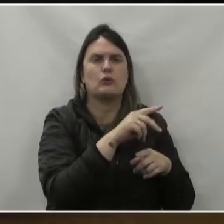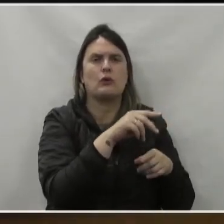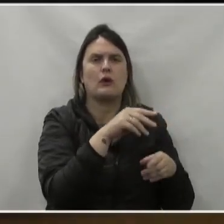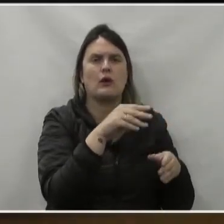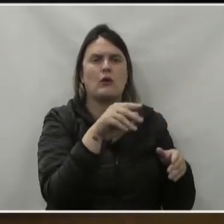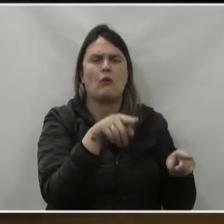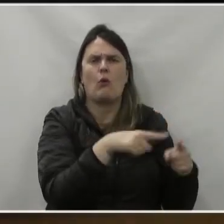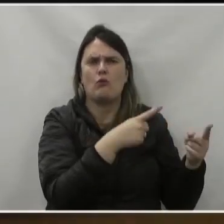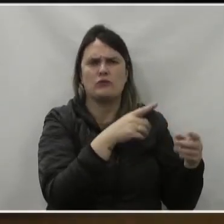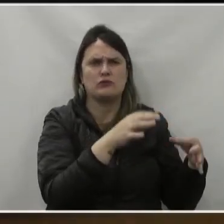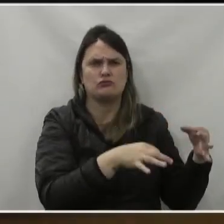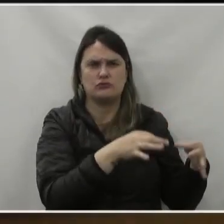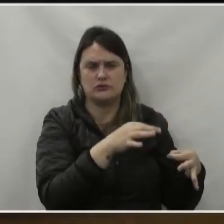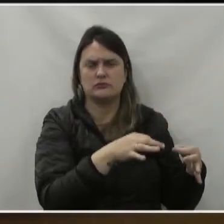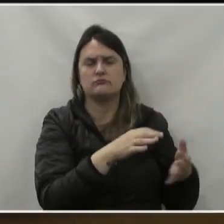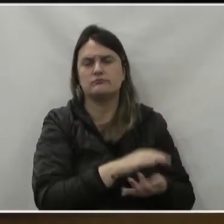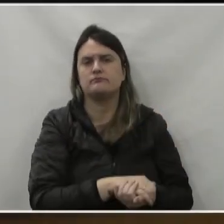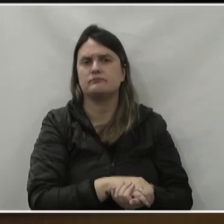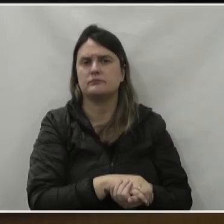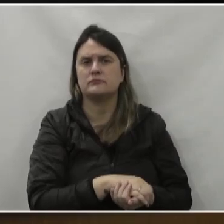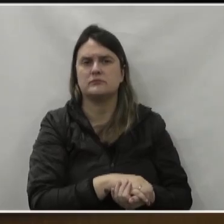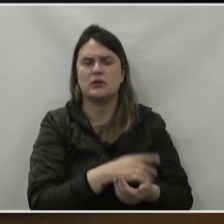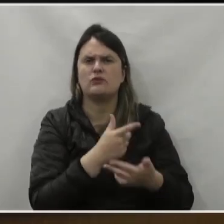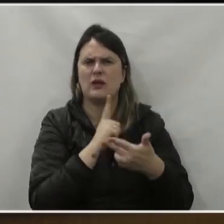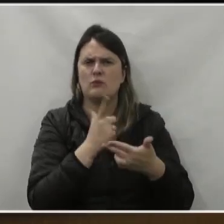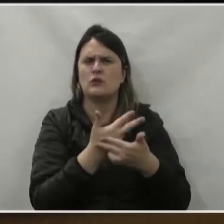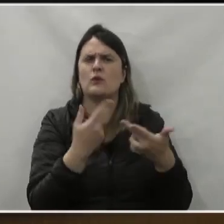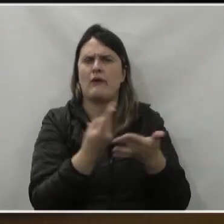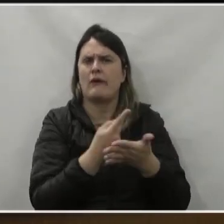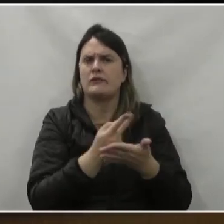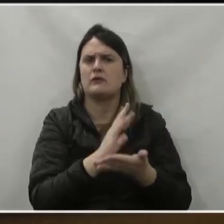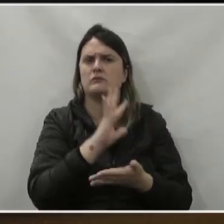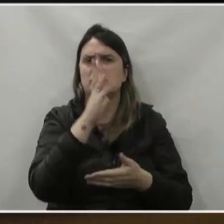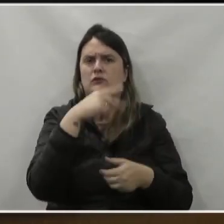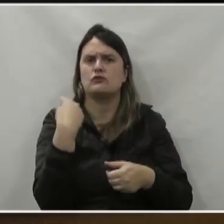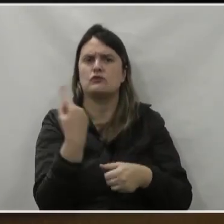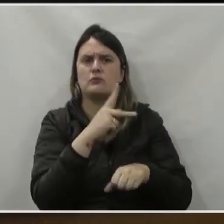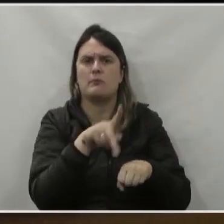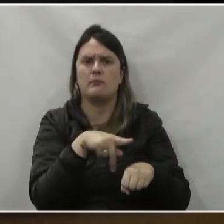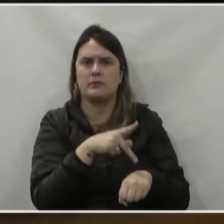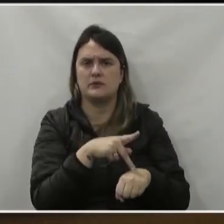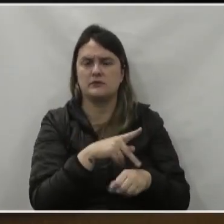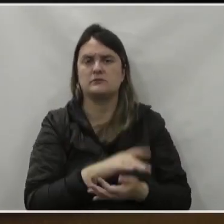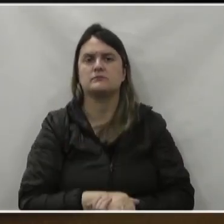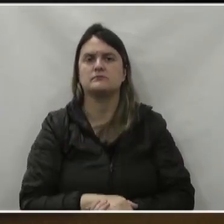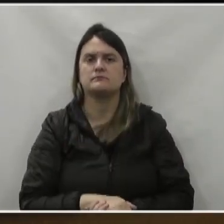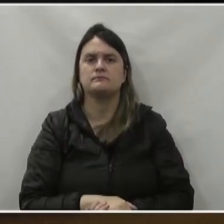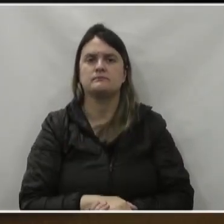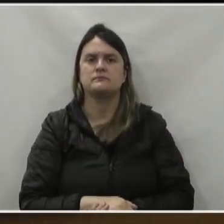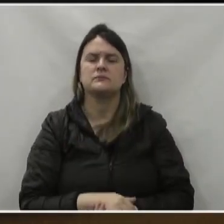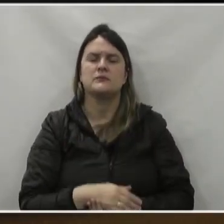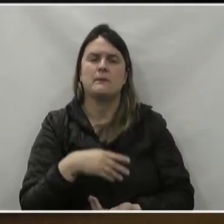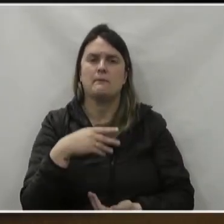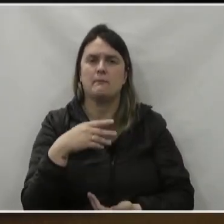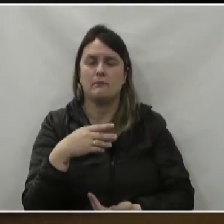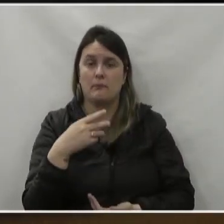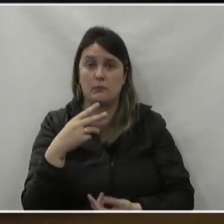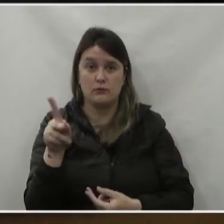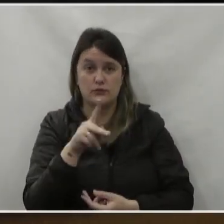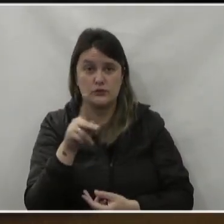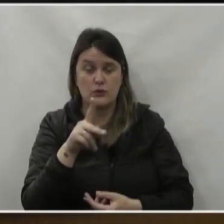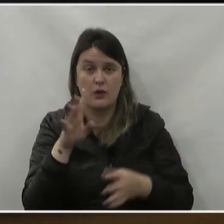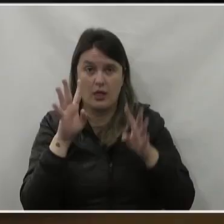justiça. Então, isso que está acontecendo no nosso país é uma vergonha. Então, eu quero falar aos professores que estão me